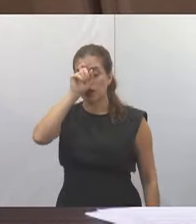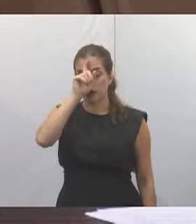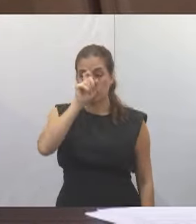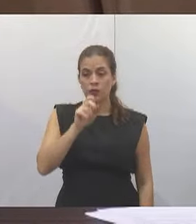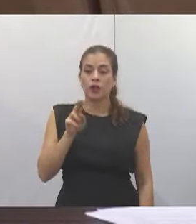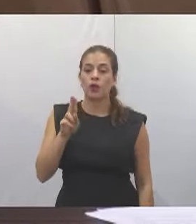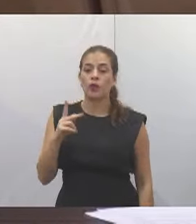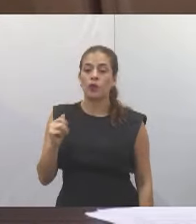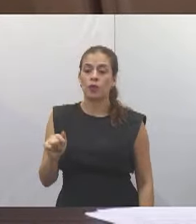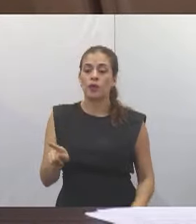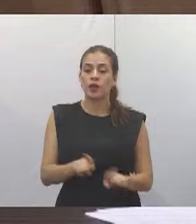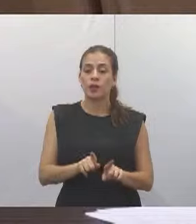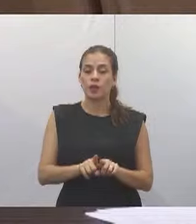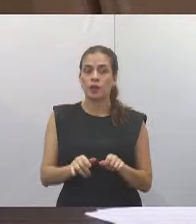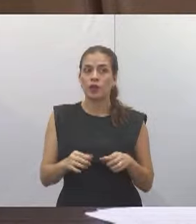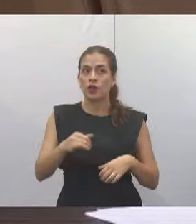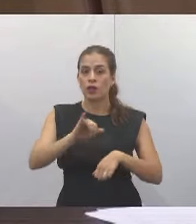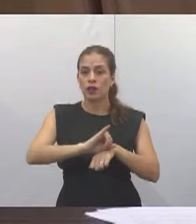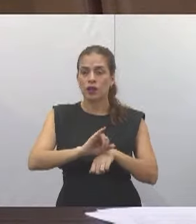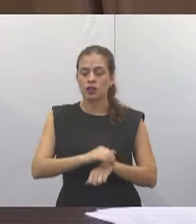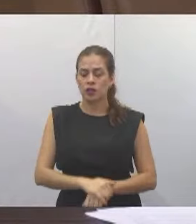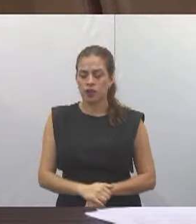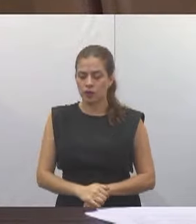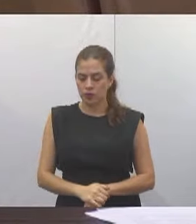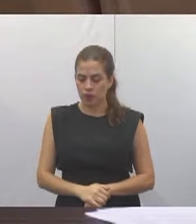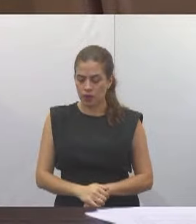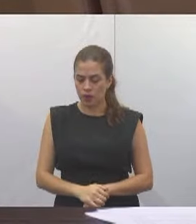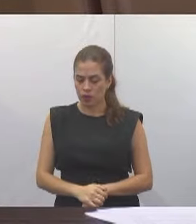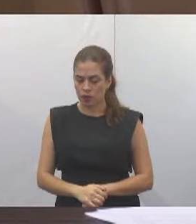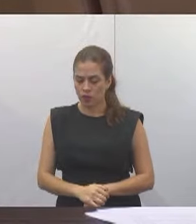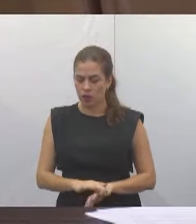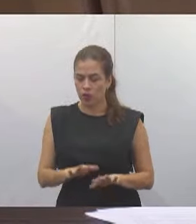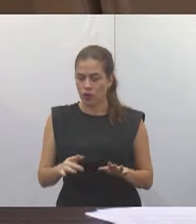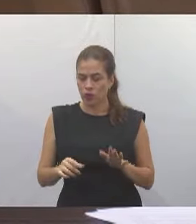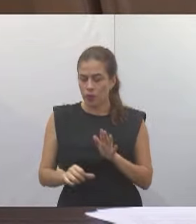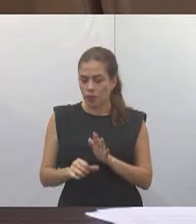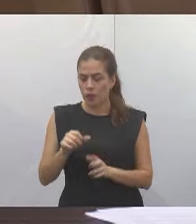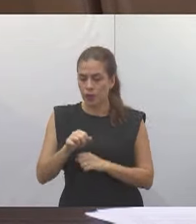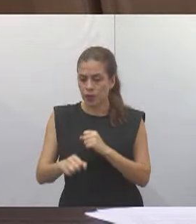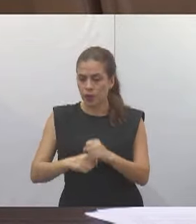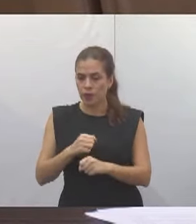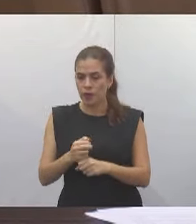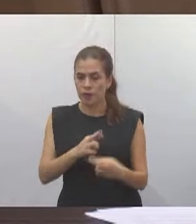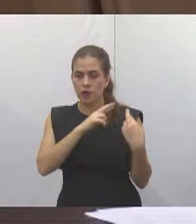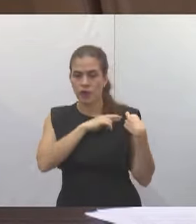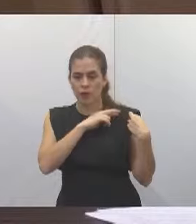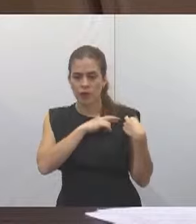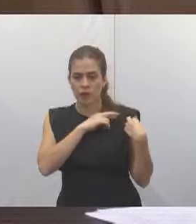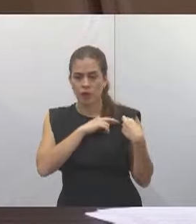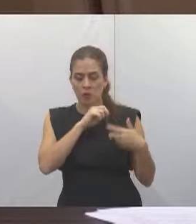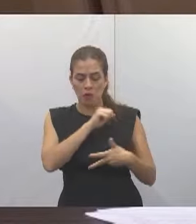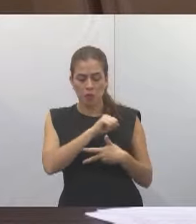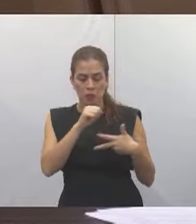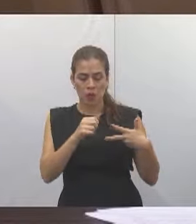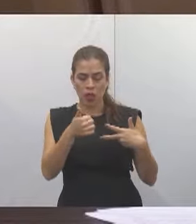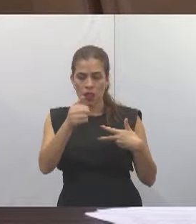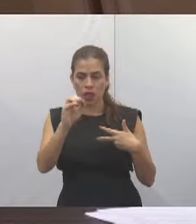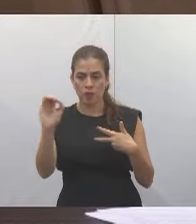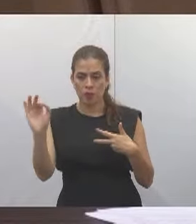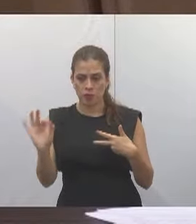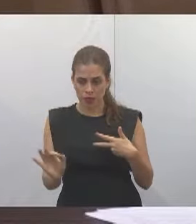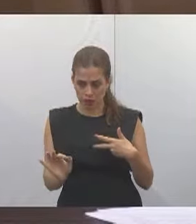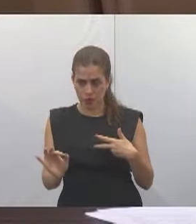No primeiro ano que eu mandei a emenda impositiva, a responsabilidade da reforma era 100% do poder público, que ia